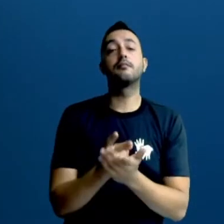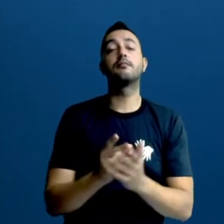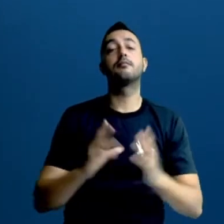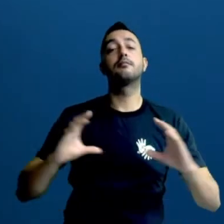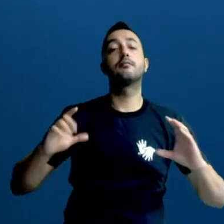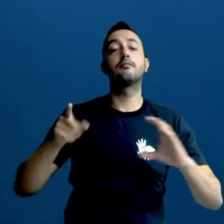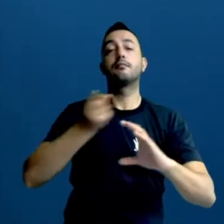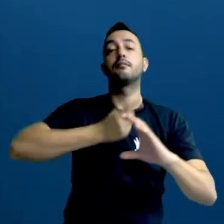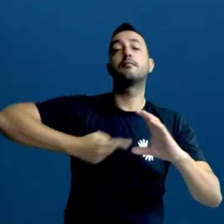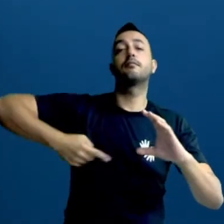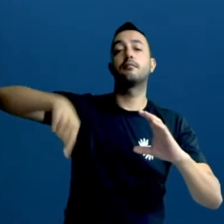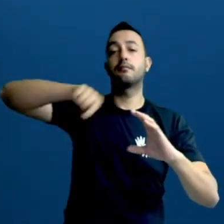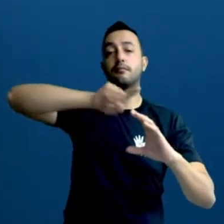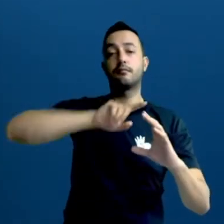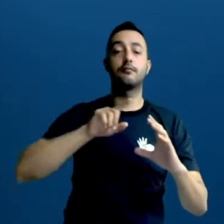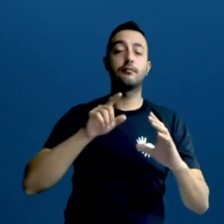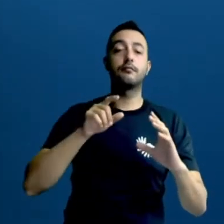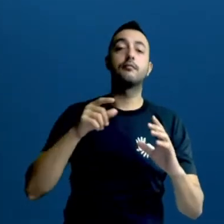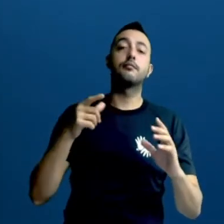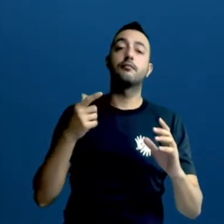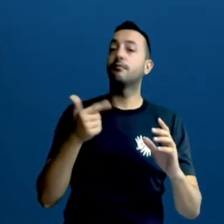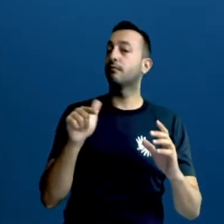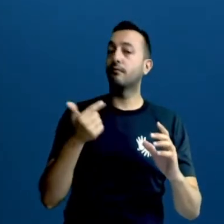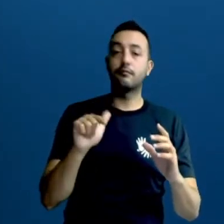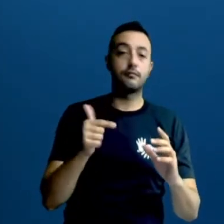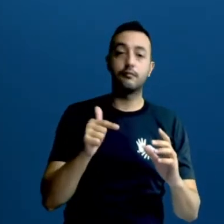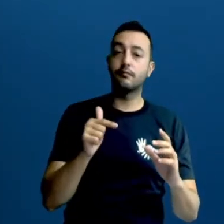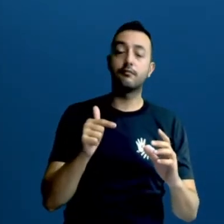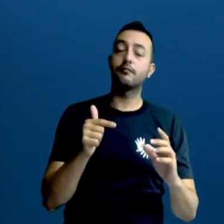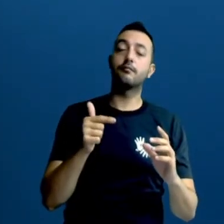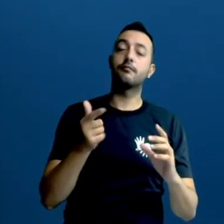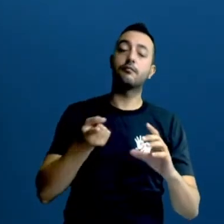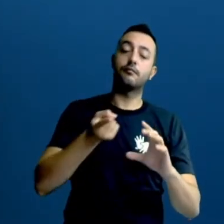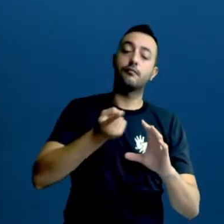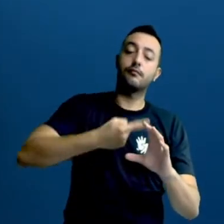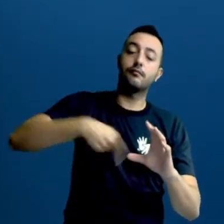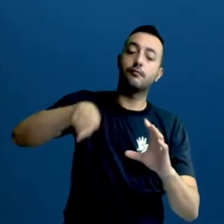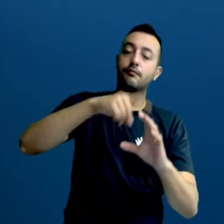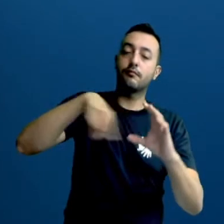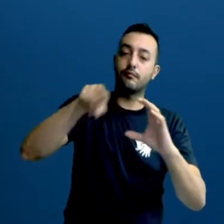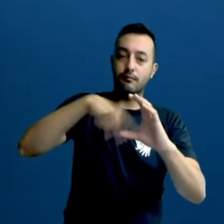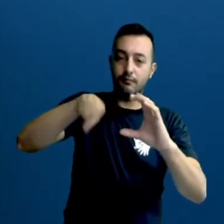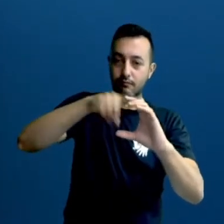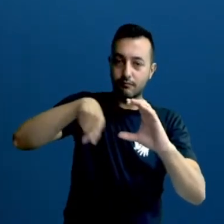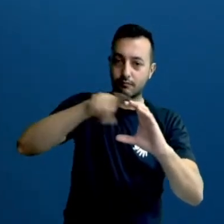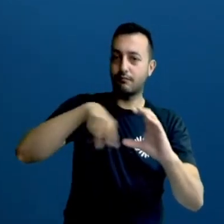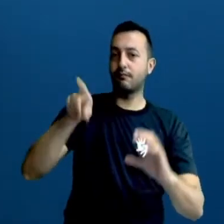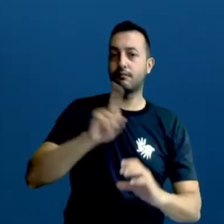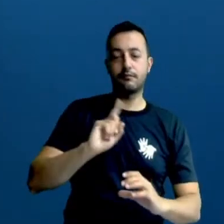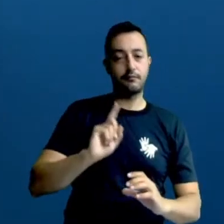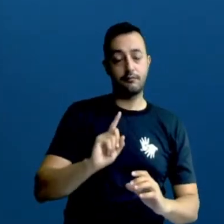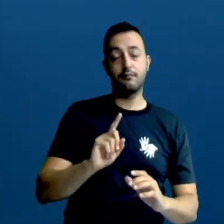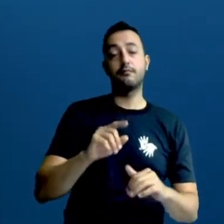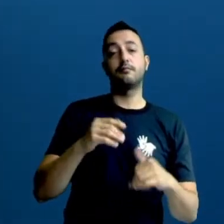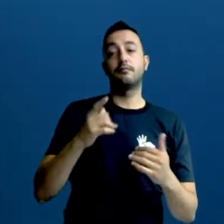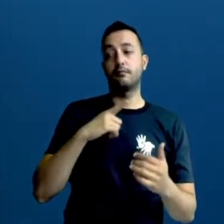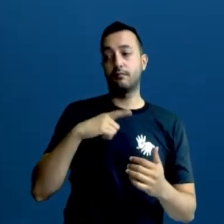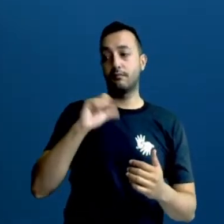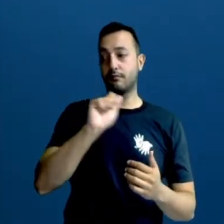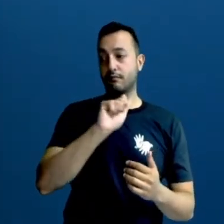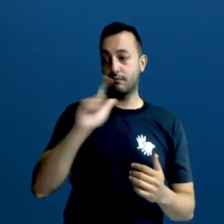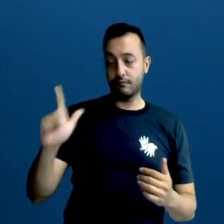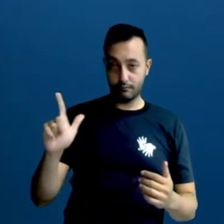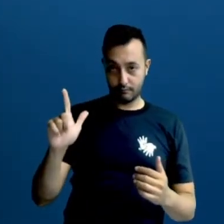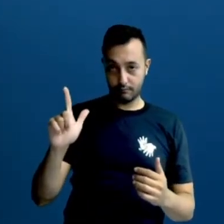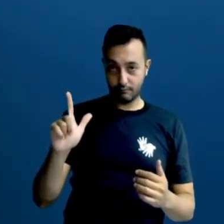e formada por segmentos de reta, não pode ter curvinhas. Então, olhando aqui as imagens, nós vemos de azul